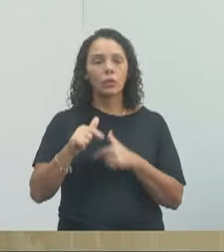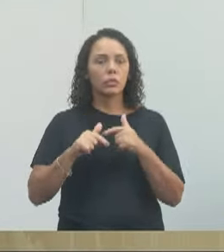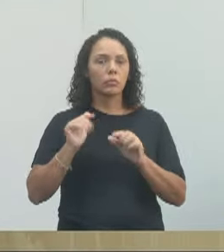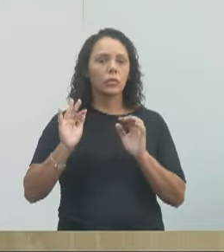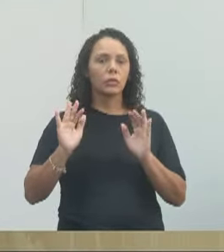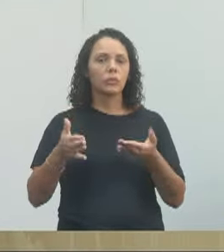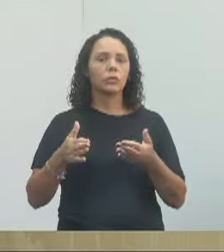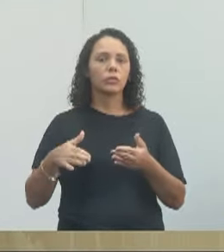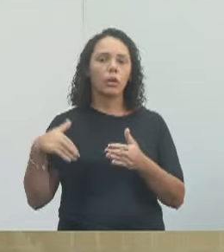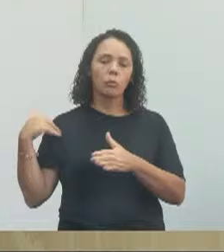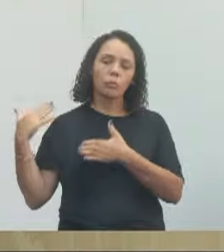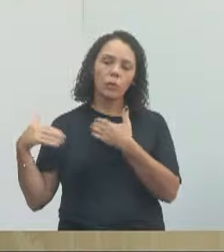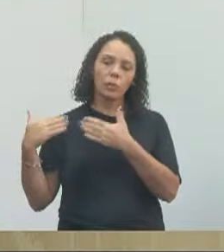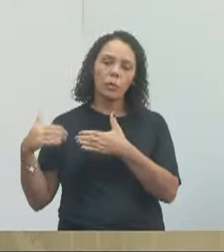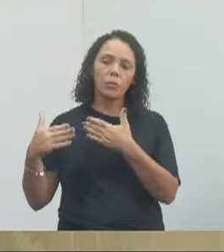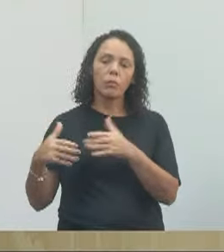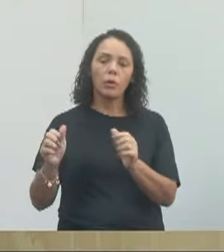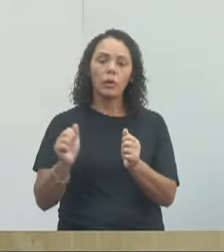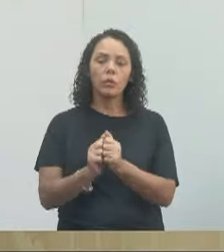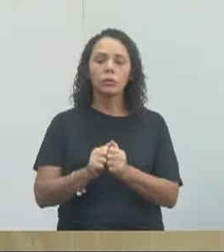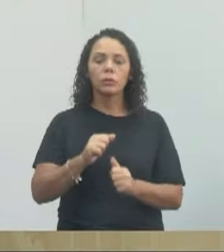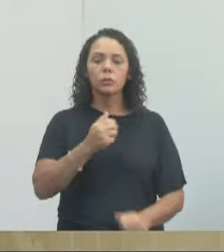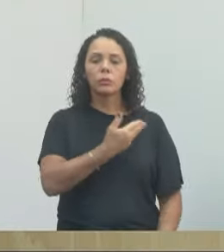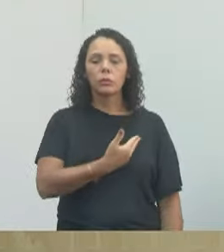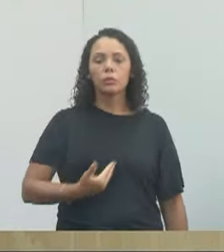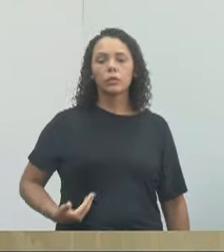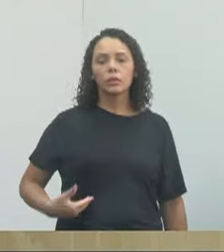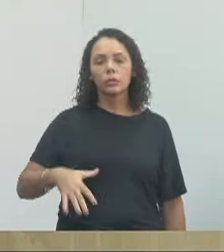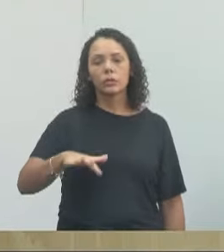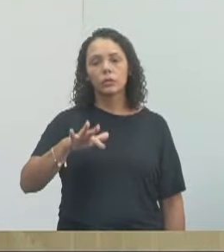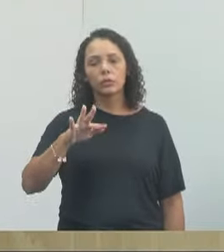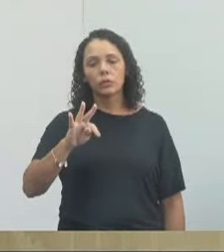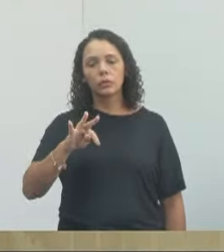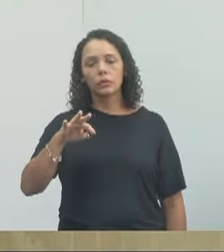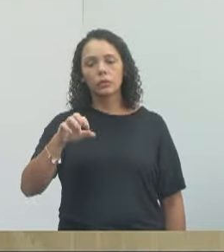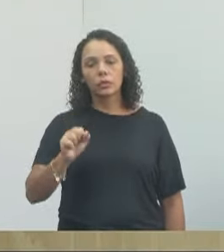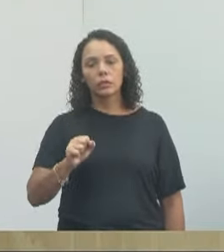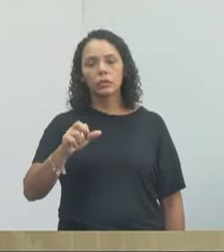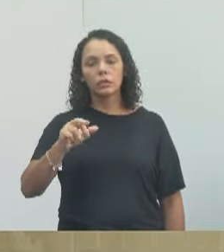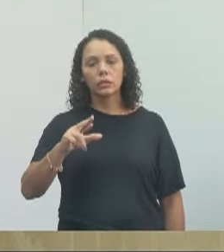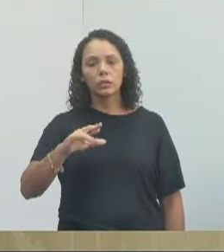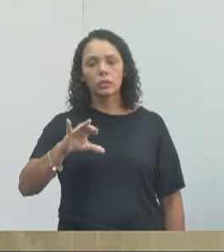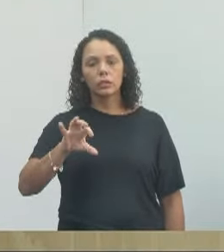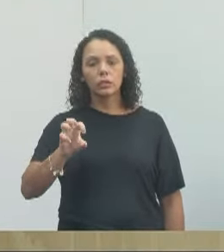tempo junto a a nosso governador tarcilo de Freitas Parabéns a